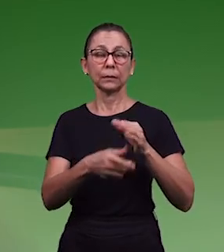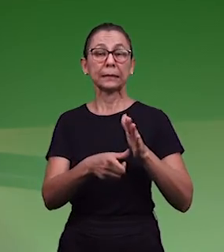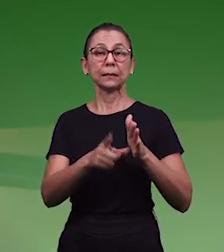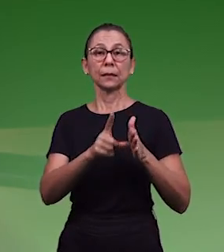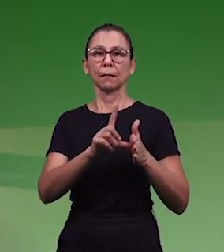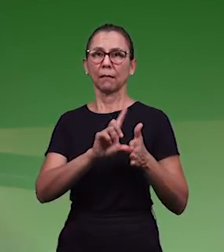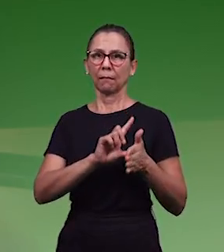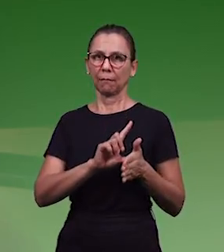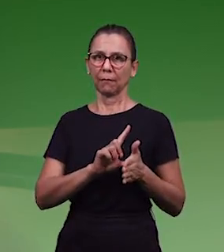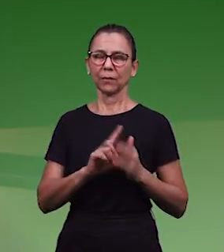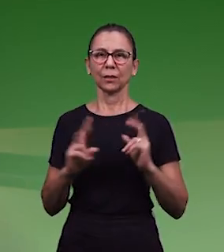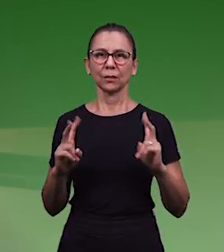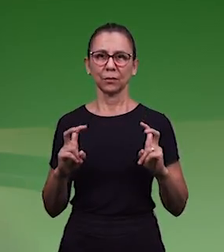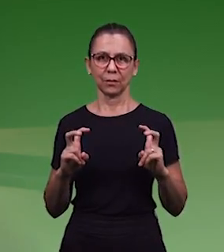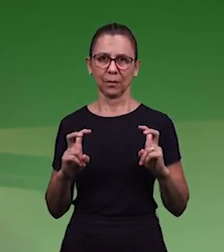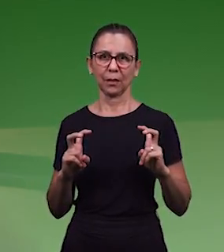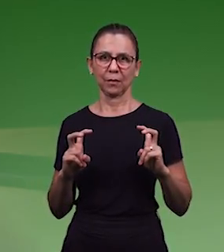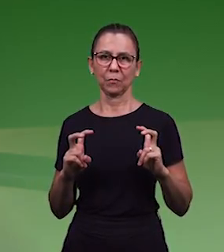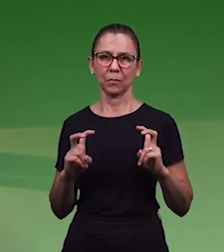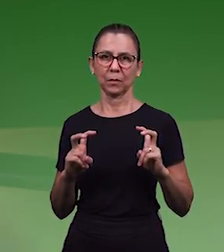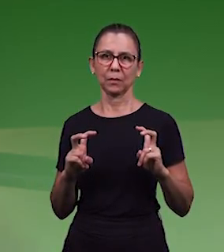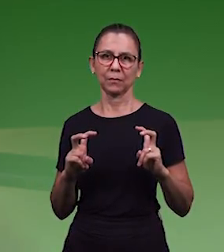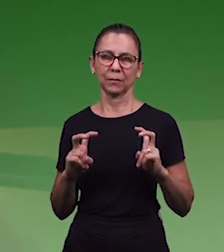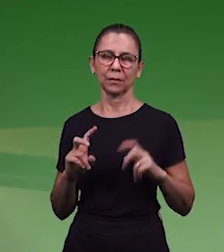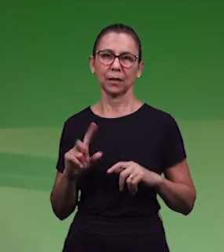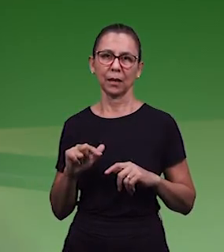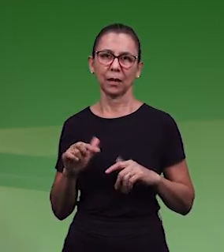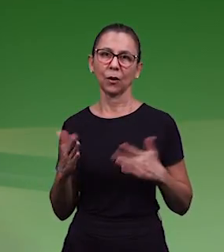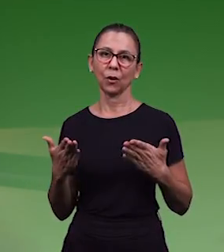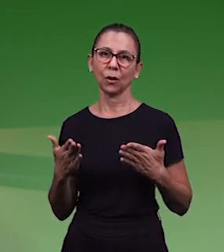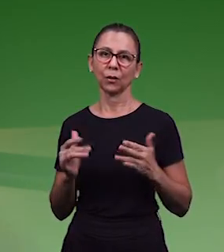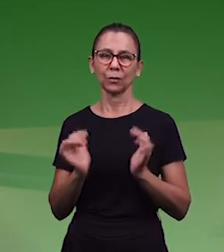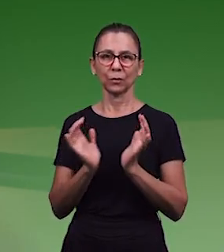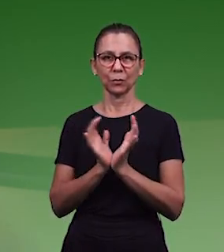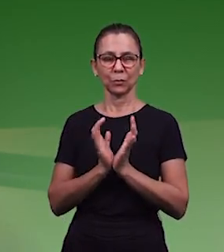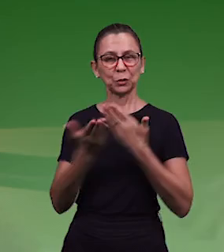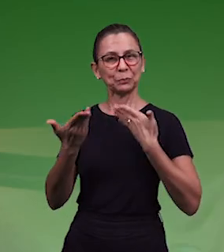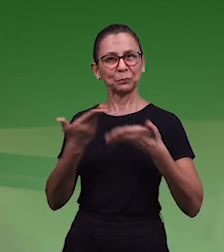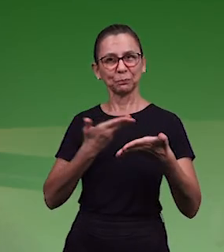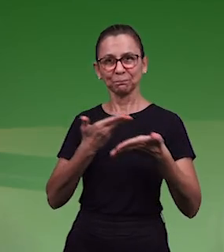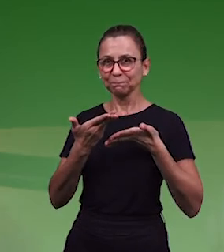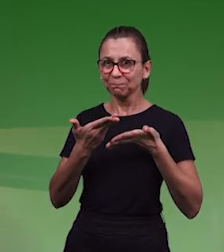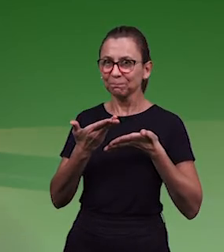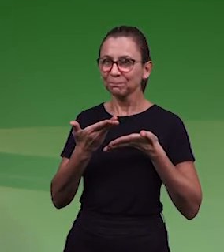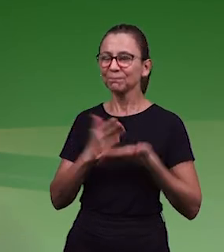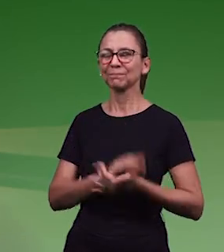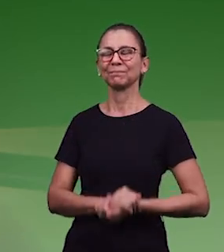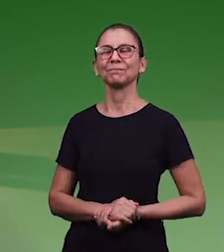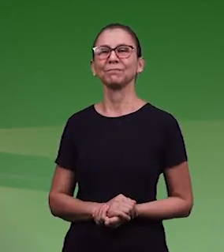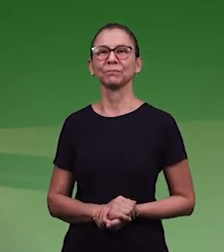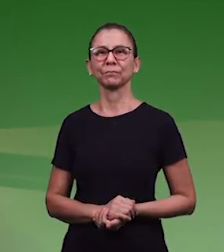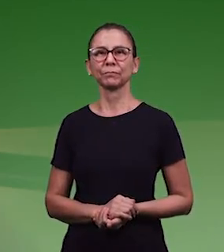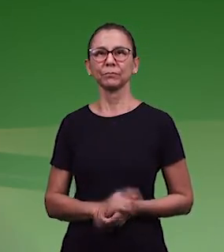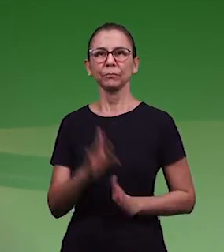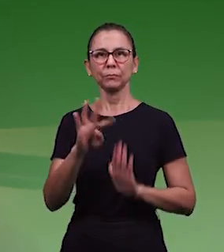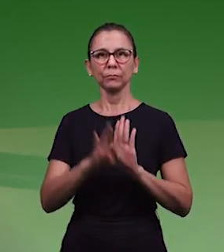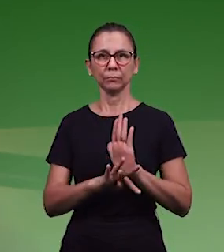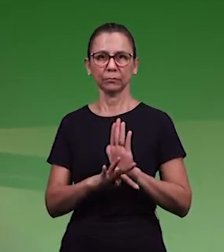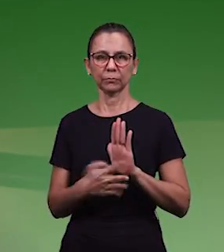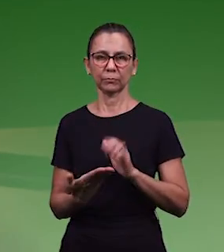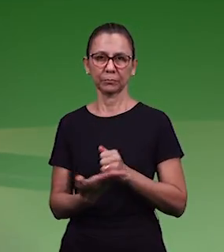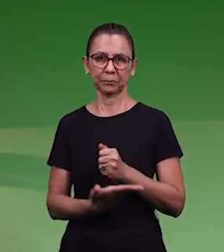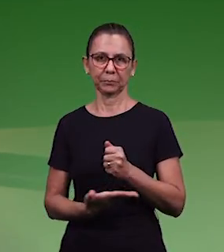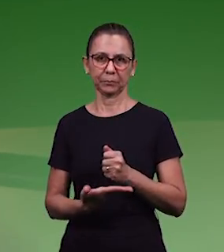no tema propriamente dito desse programa, que é Grupo de Assistência. E como texto base